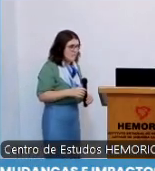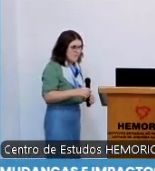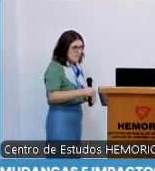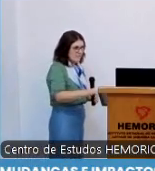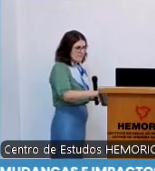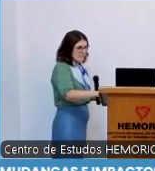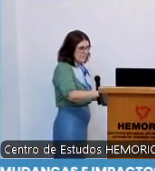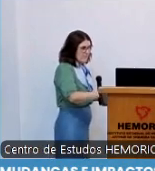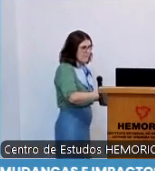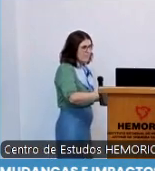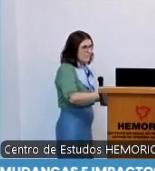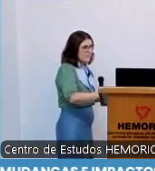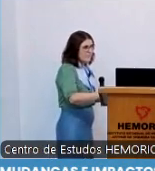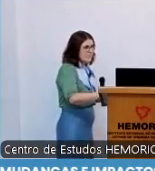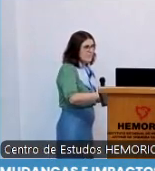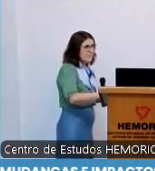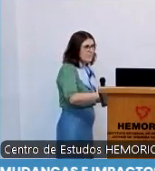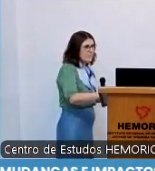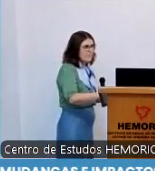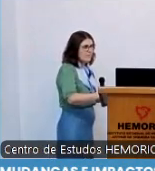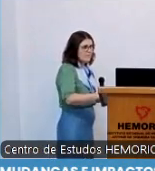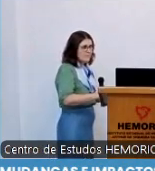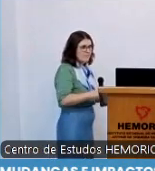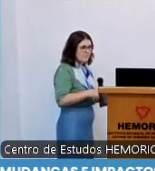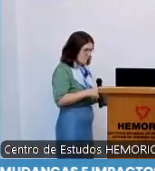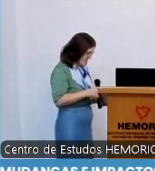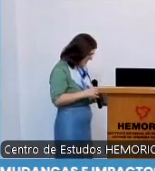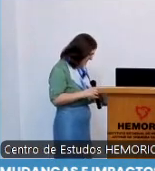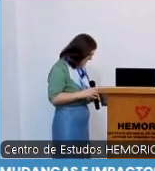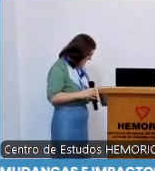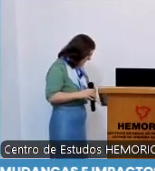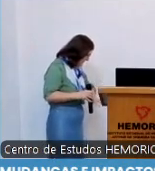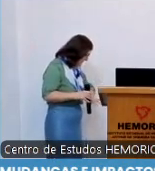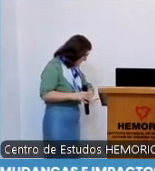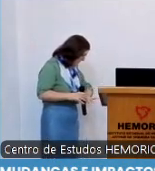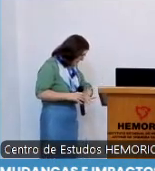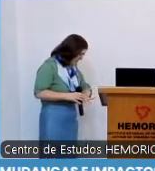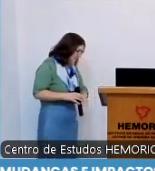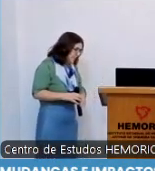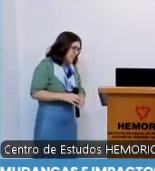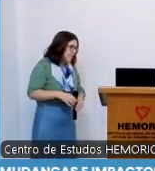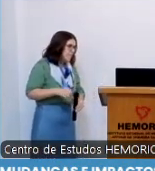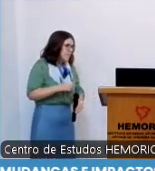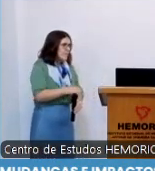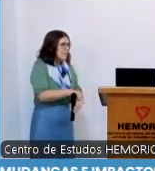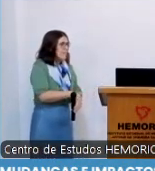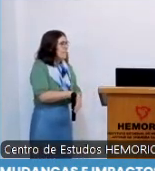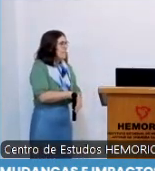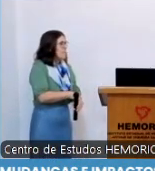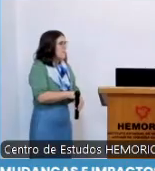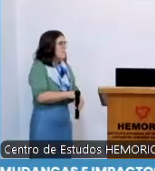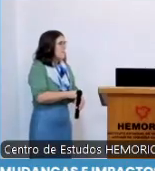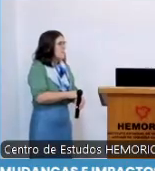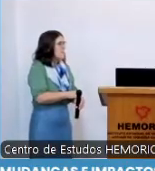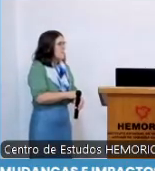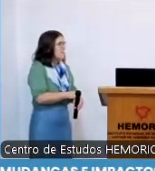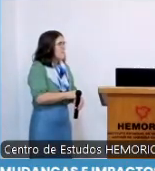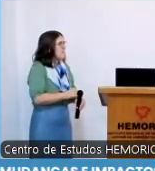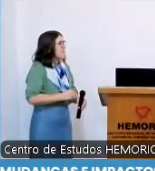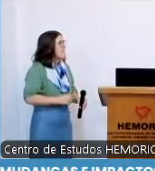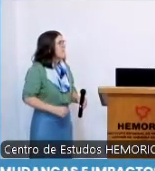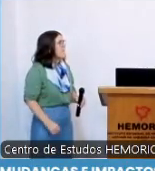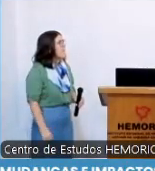Lei 14.874? O pesquisador submete o projeto, num sítio, né,